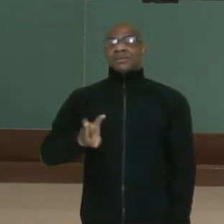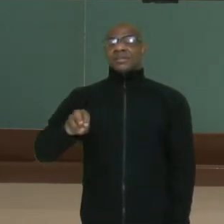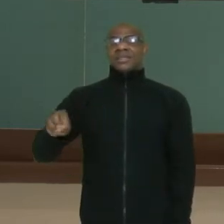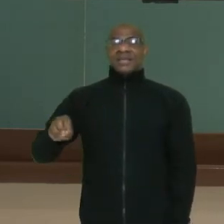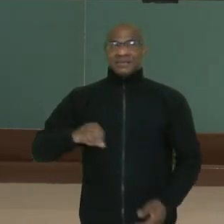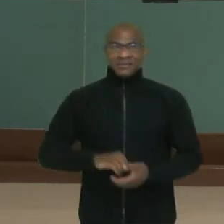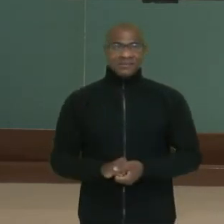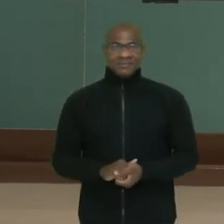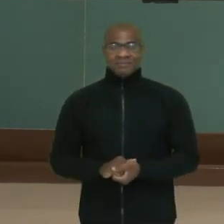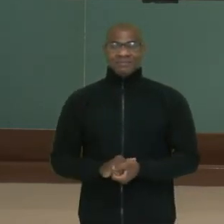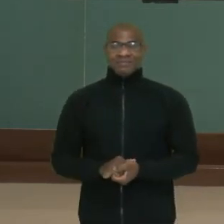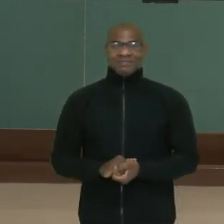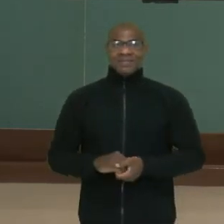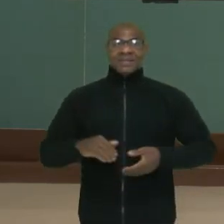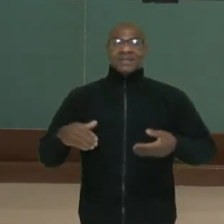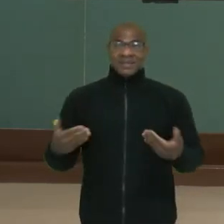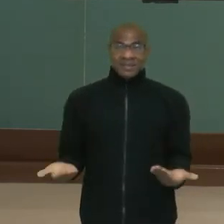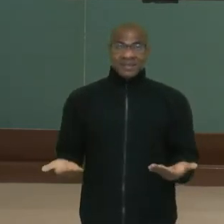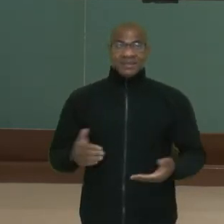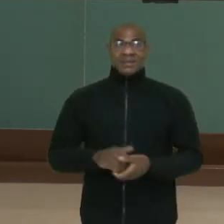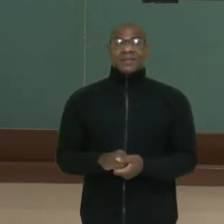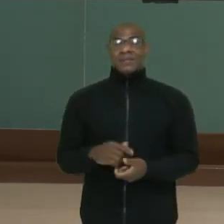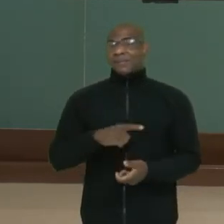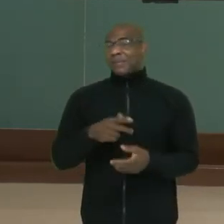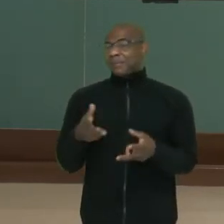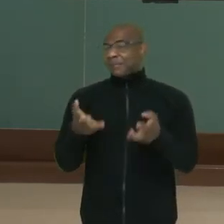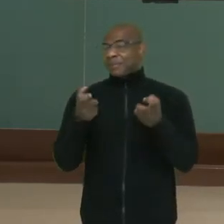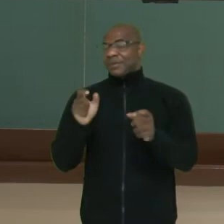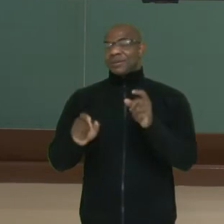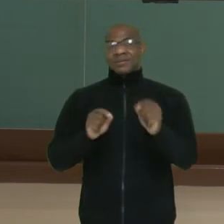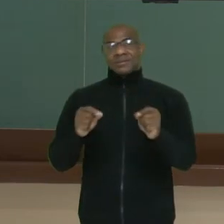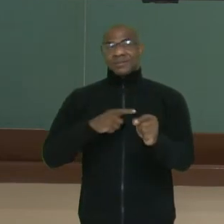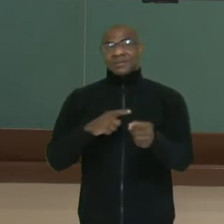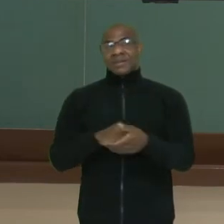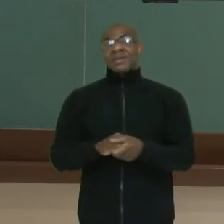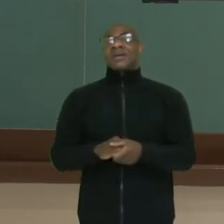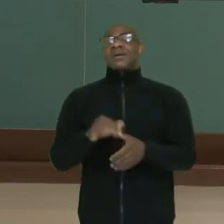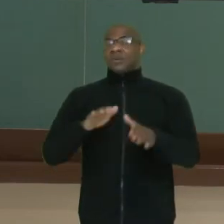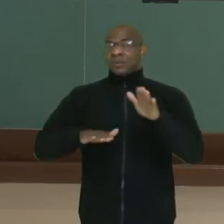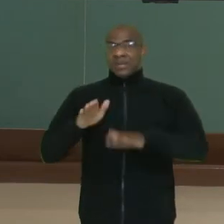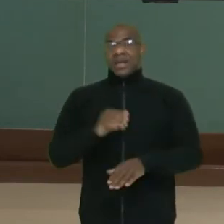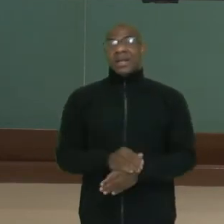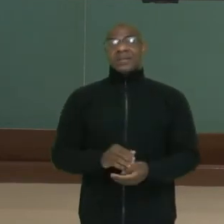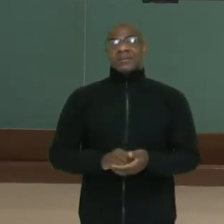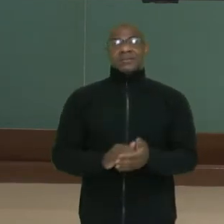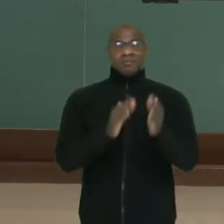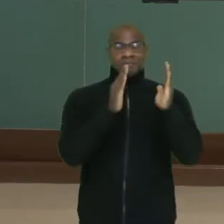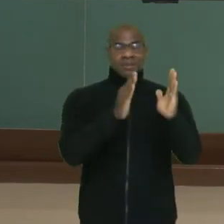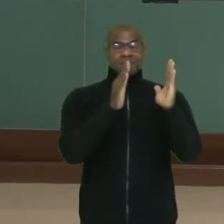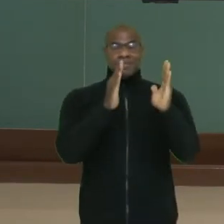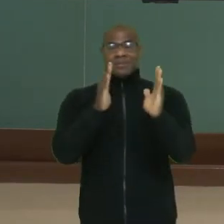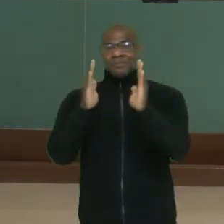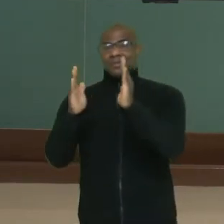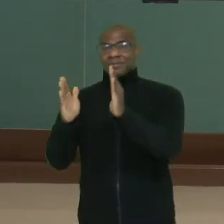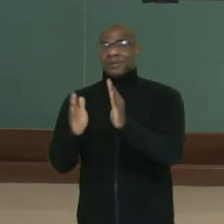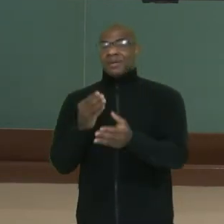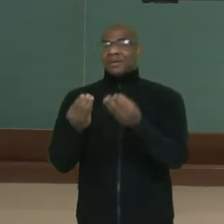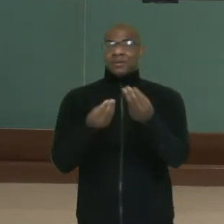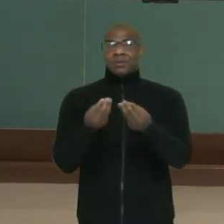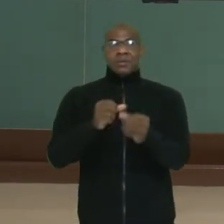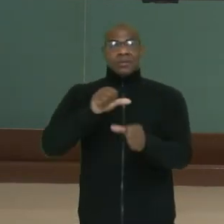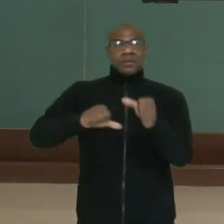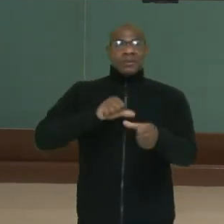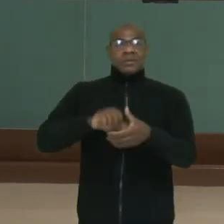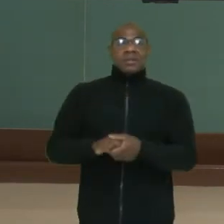6.500, ok? Então, aqui é para a gente chamar a atenção em relação às unidades, como que a gente transforma. Se precisasse transformar